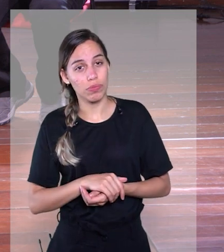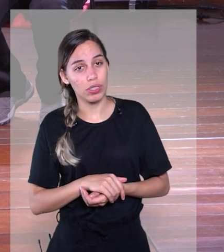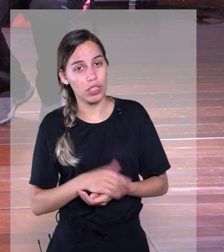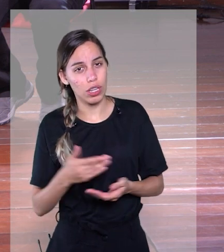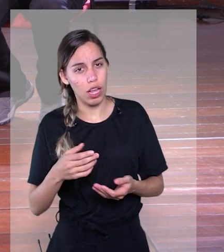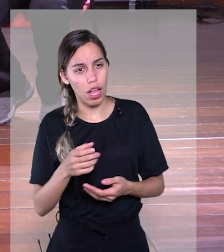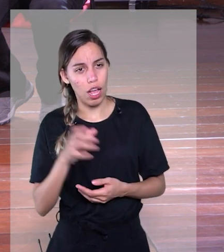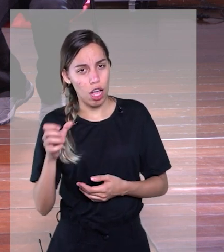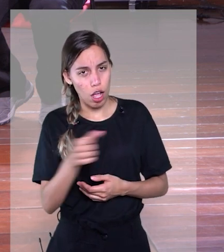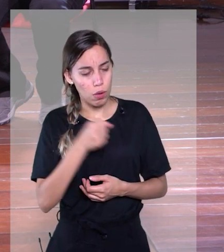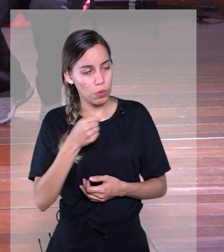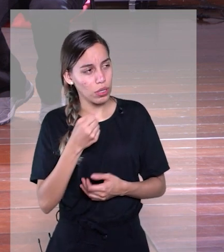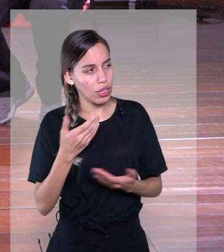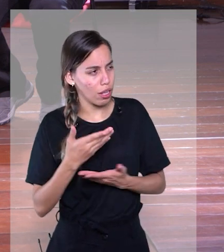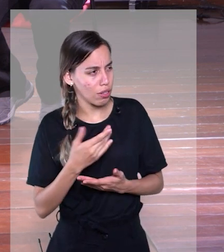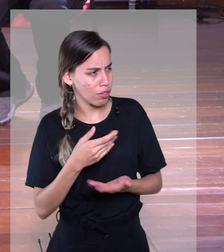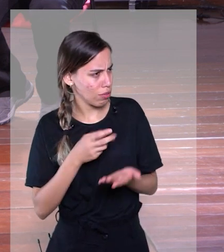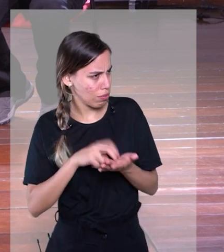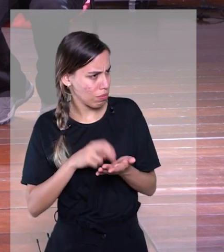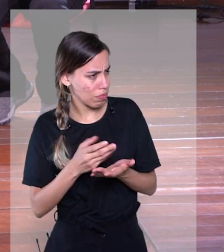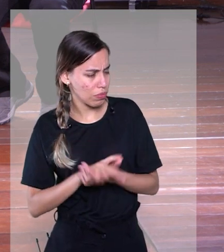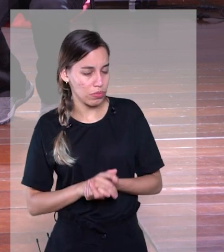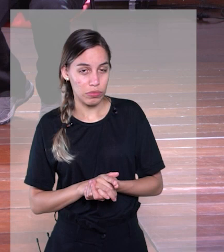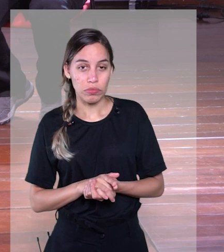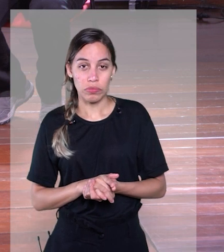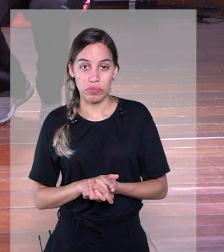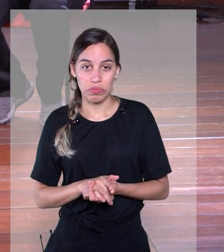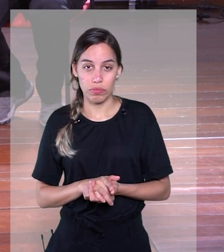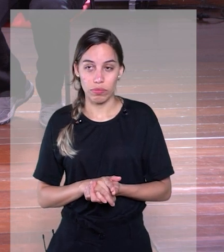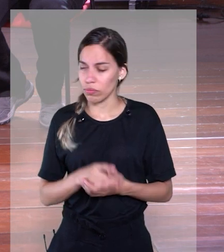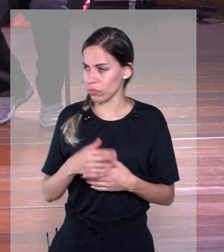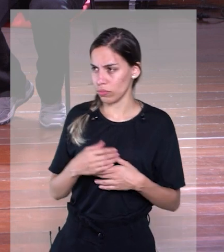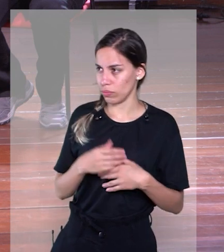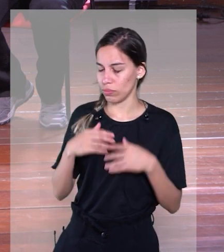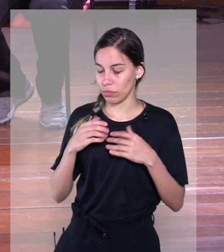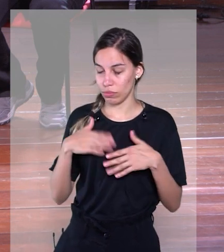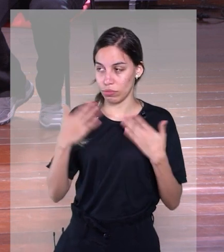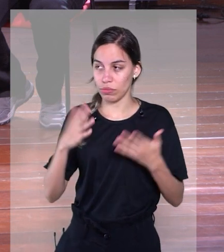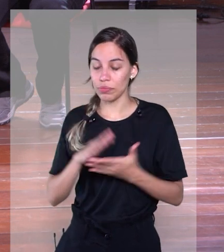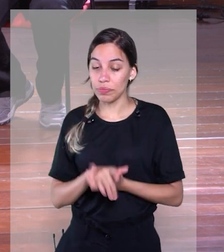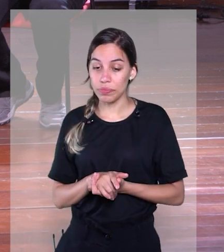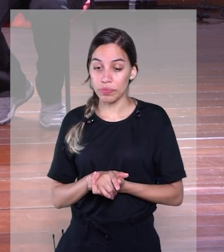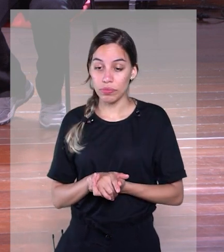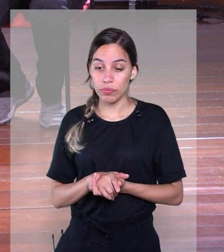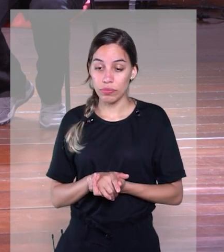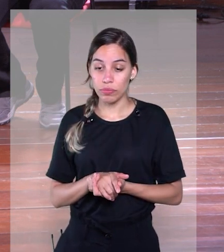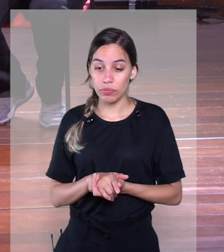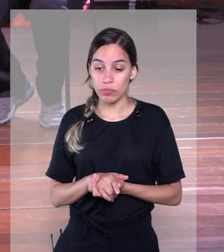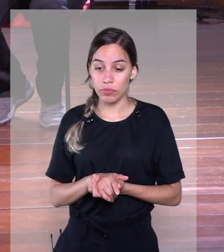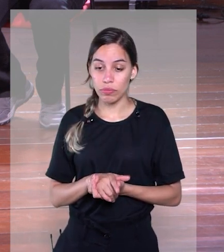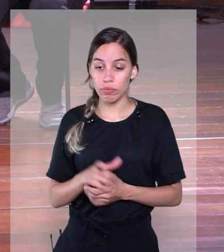e o diretor desse periódico, uma pessoa muito, muito querida também, chama-se Marcos Caldeira, e ele